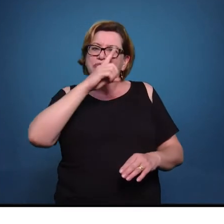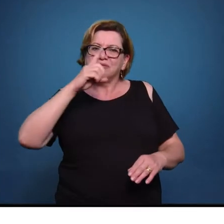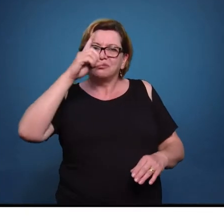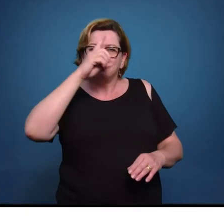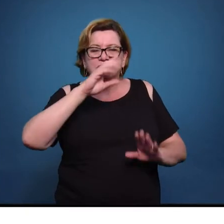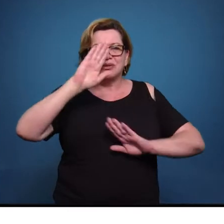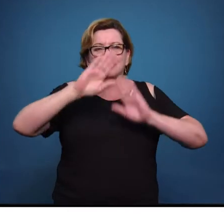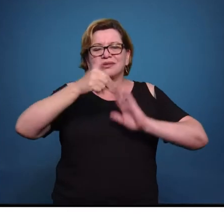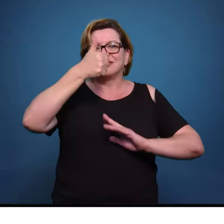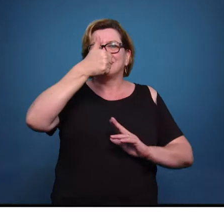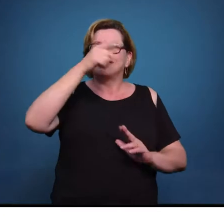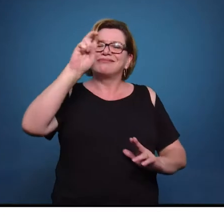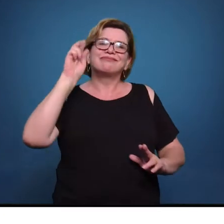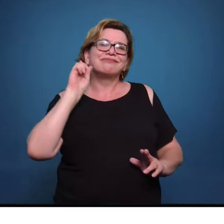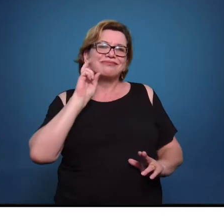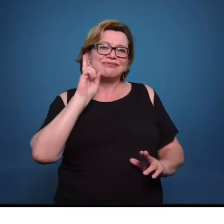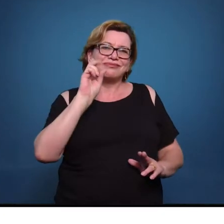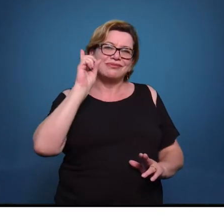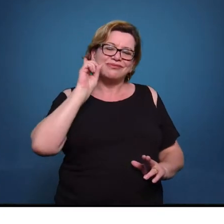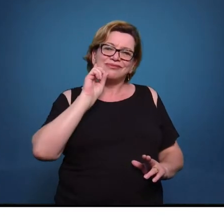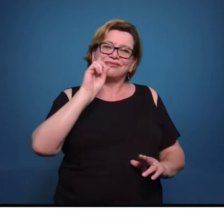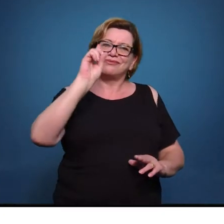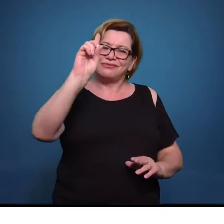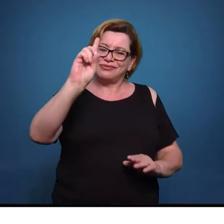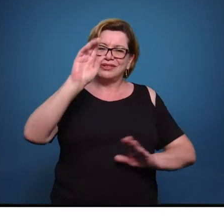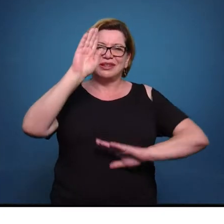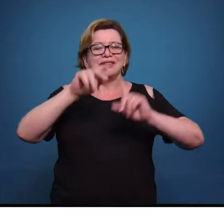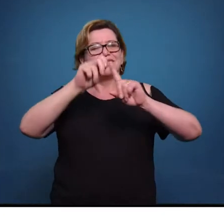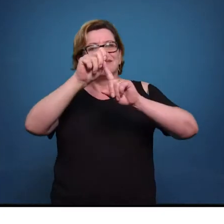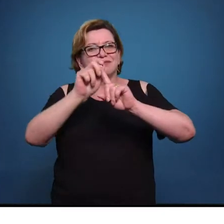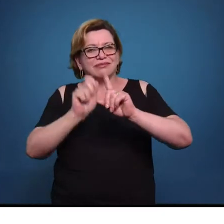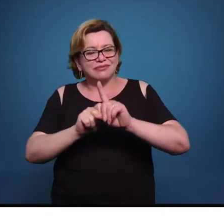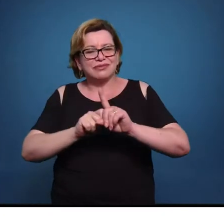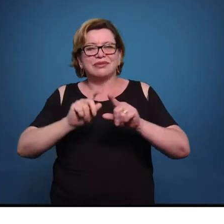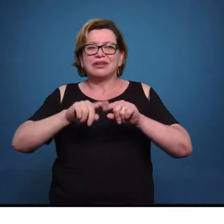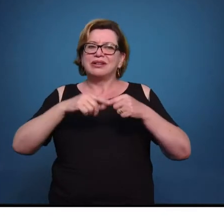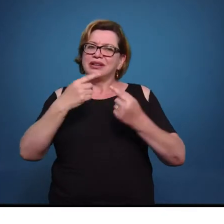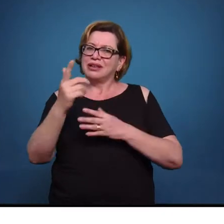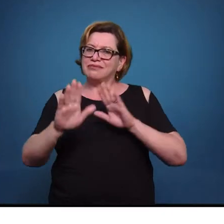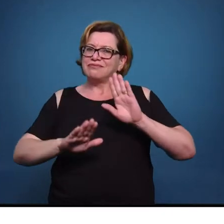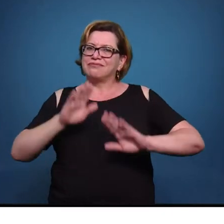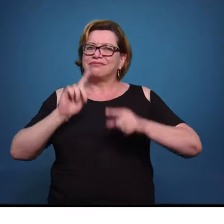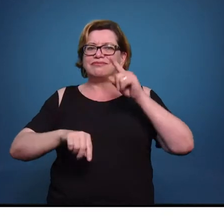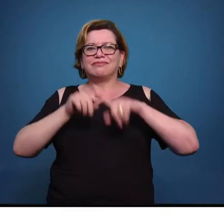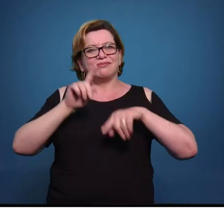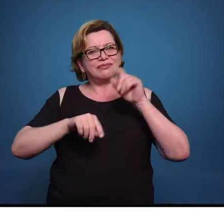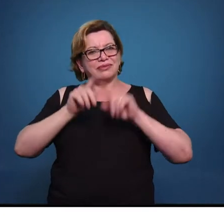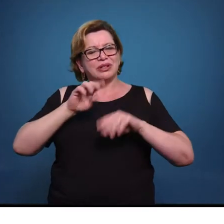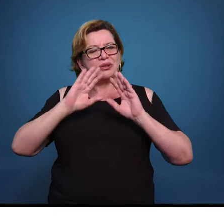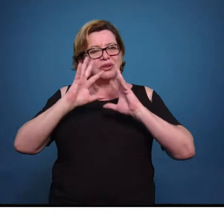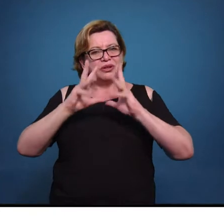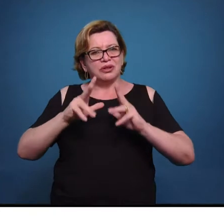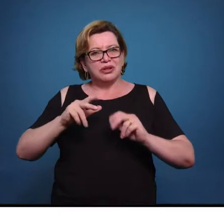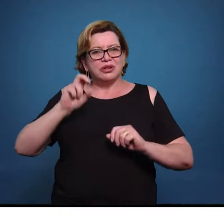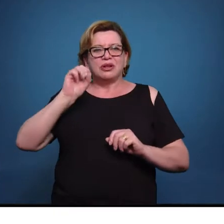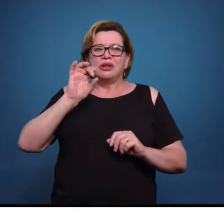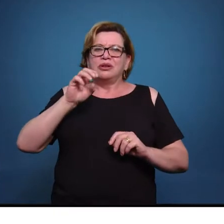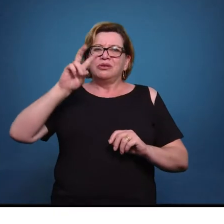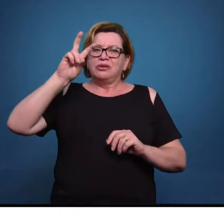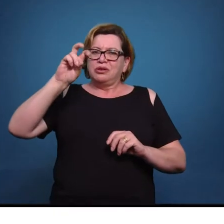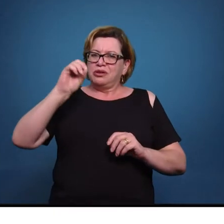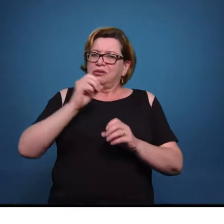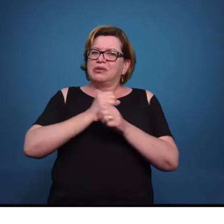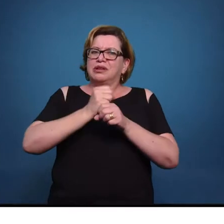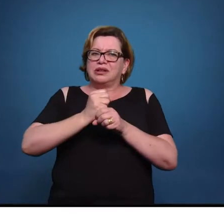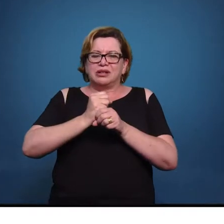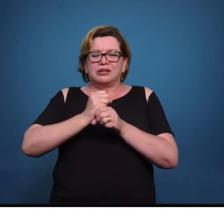casos, mensais. Mas apesar desse aparato todo e dessa história toda, apenas nos últimos 50 anos a mídia impressa, sobretudo